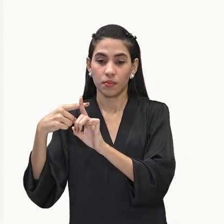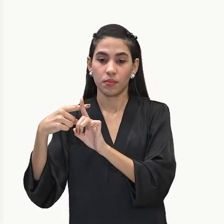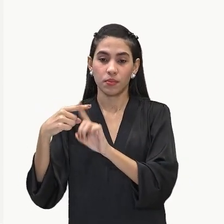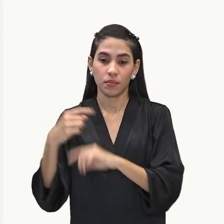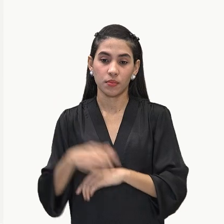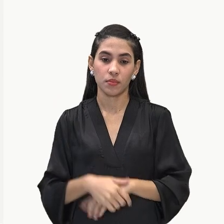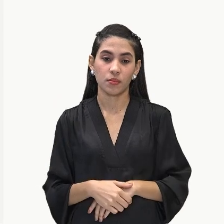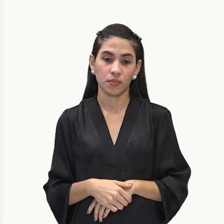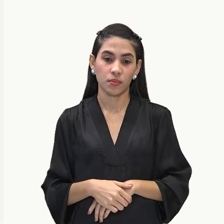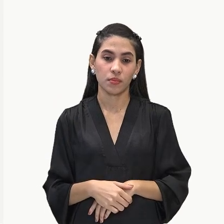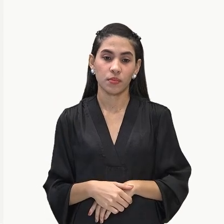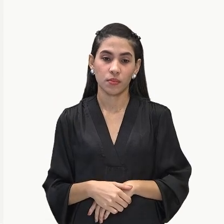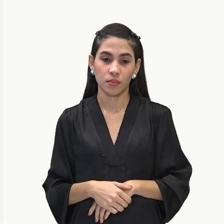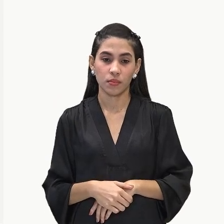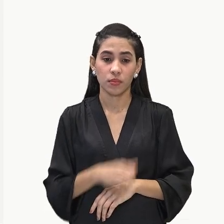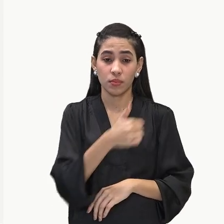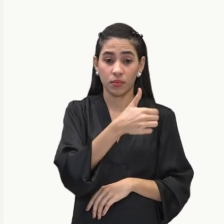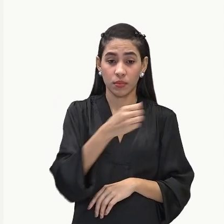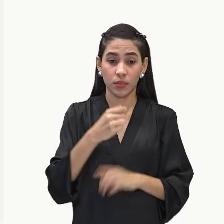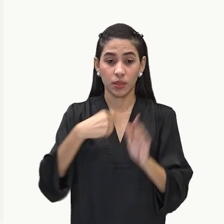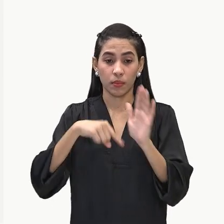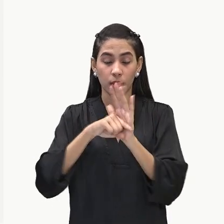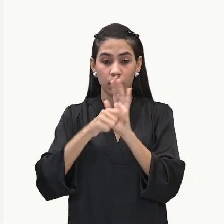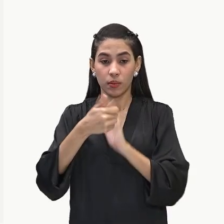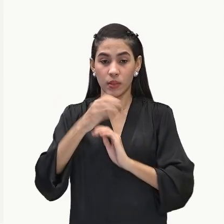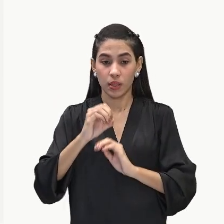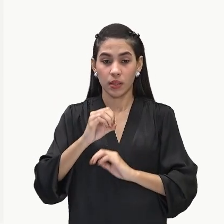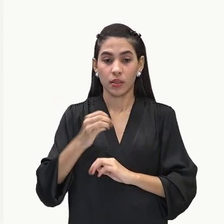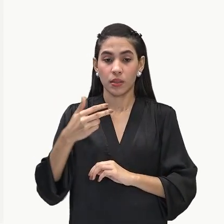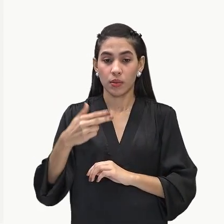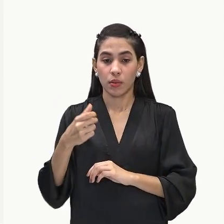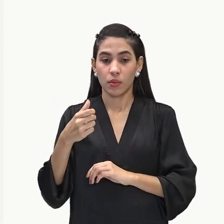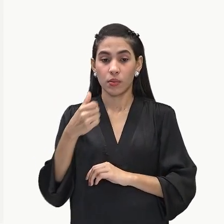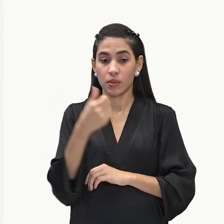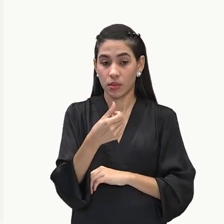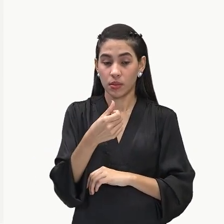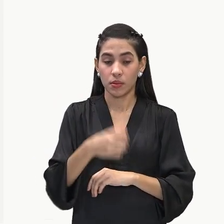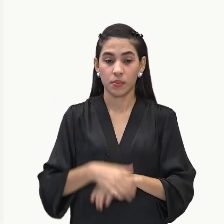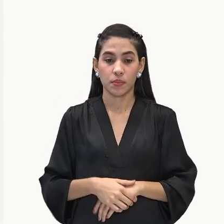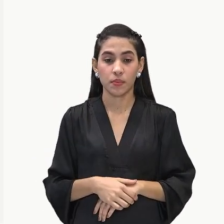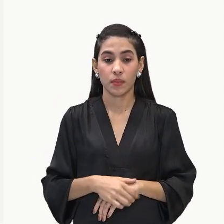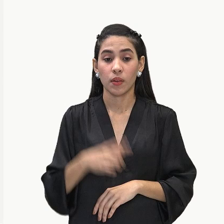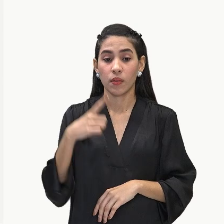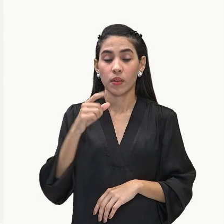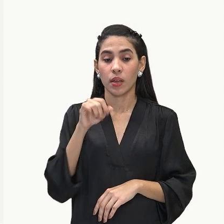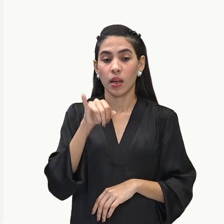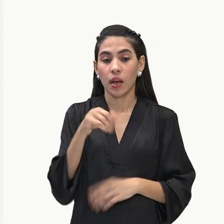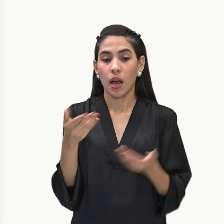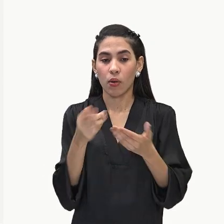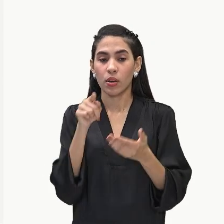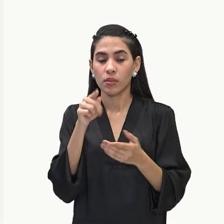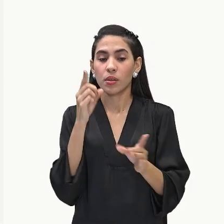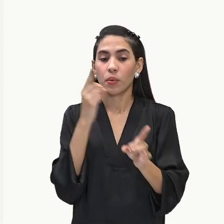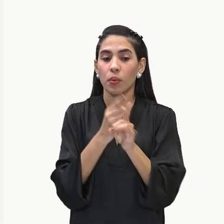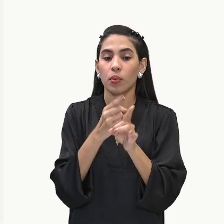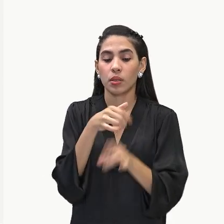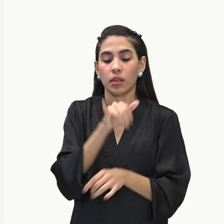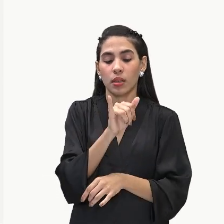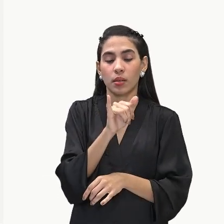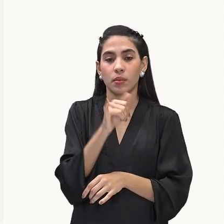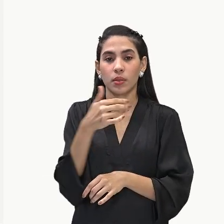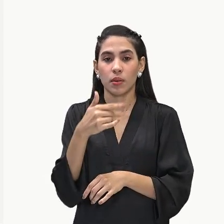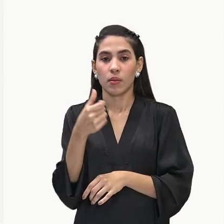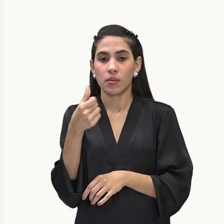Positivo. 16 menos 10, 6. Então, aqui nós chegamos que o y tem o valor